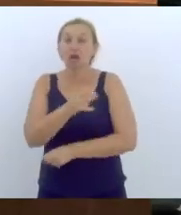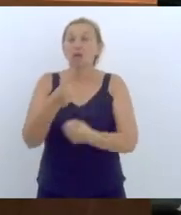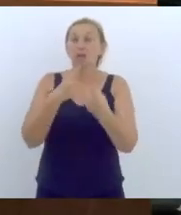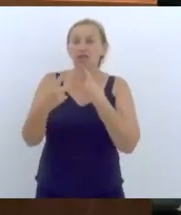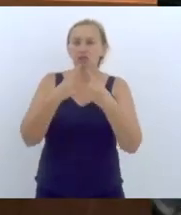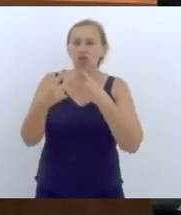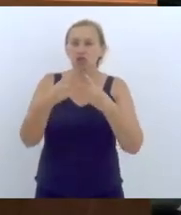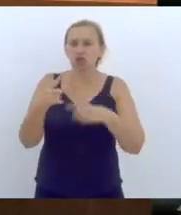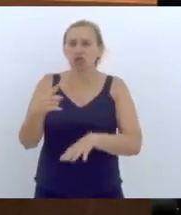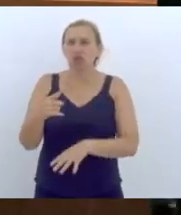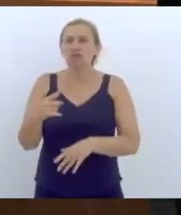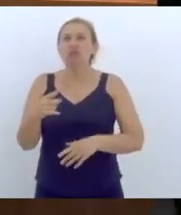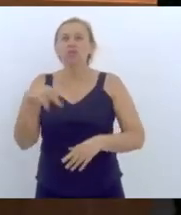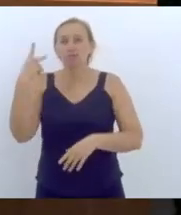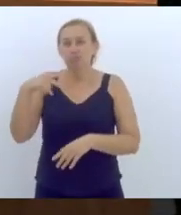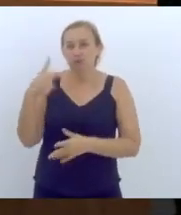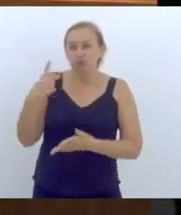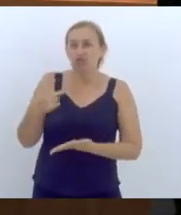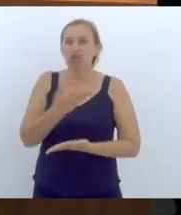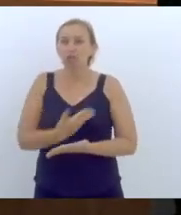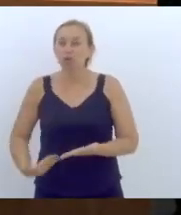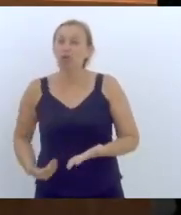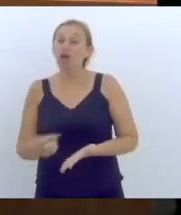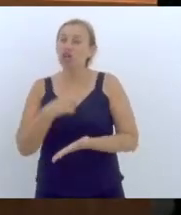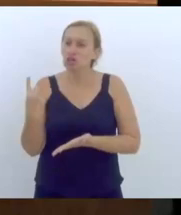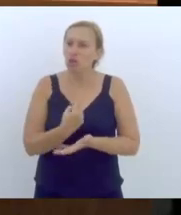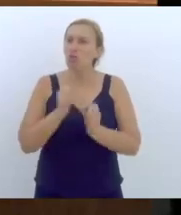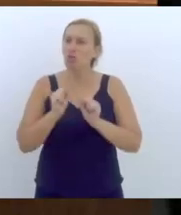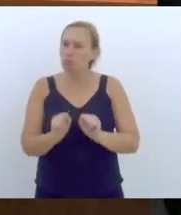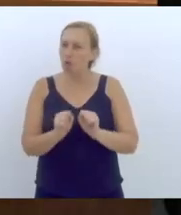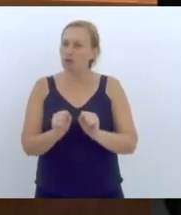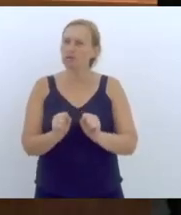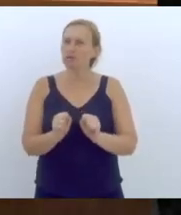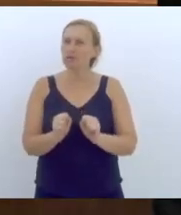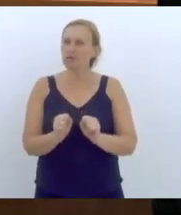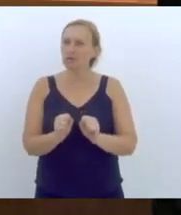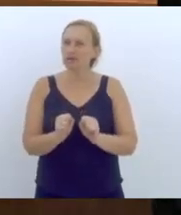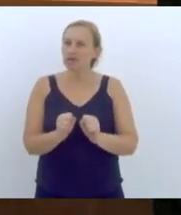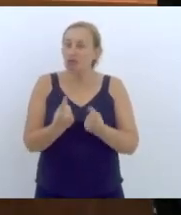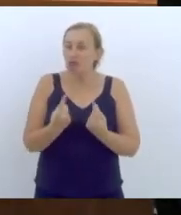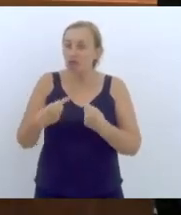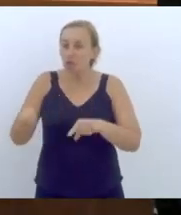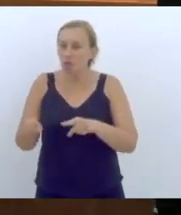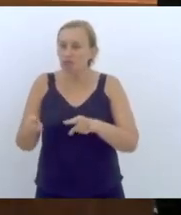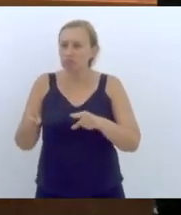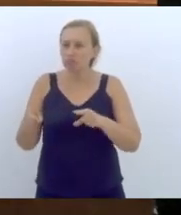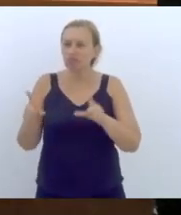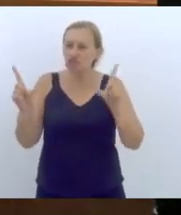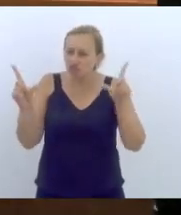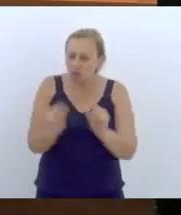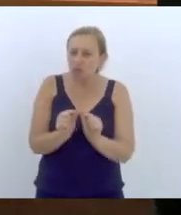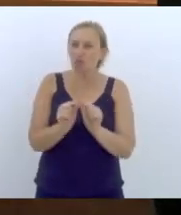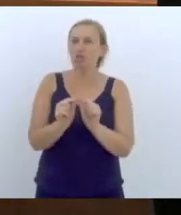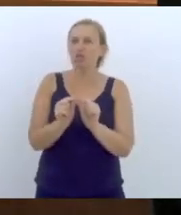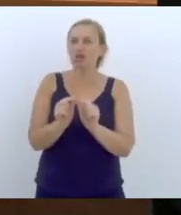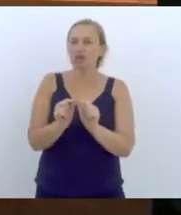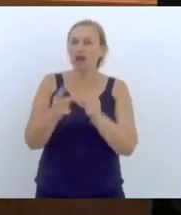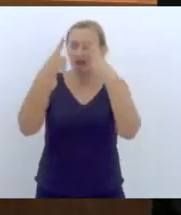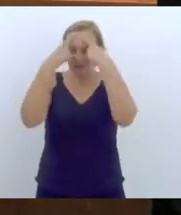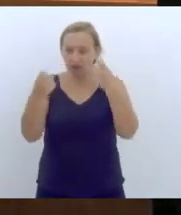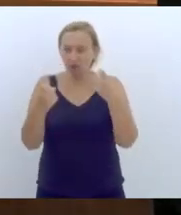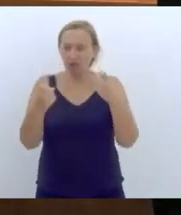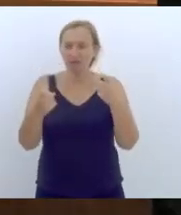discutir políticas públicas para que a gente possa coibir a violência e o racismo religioso